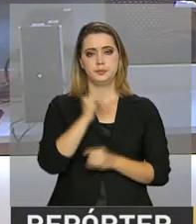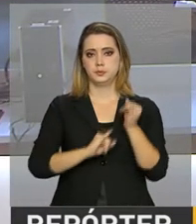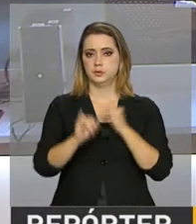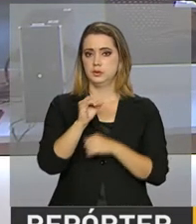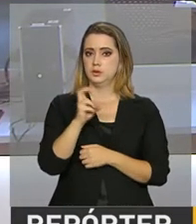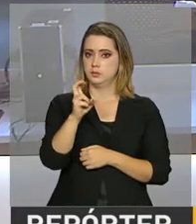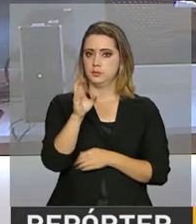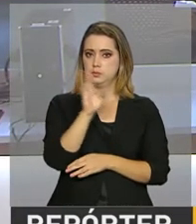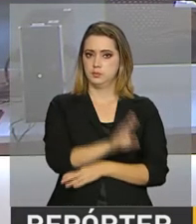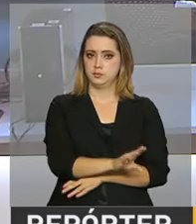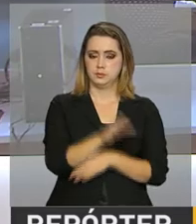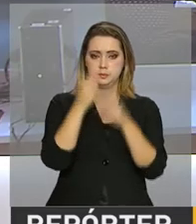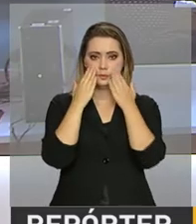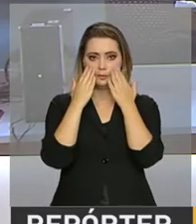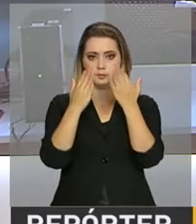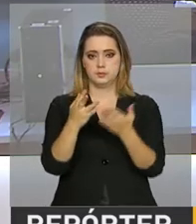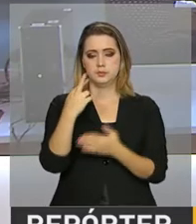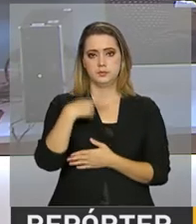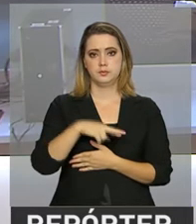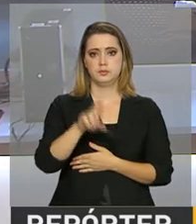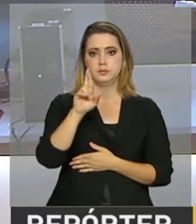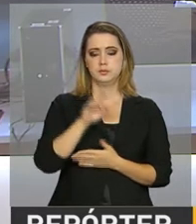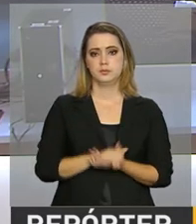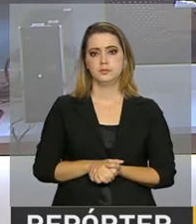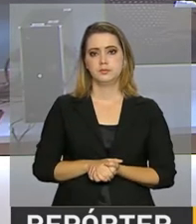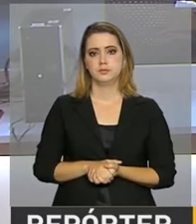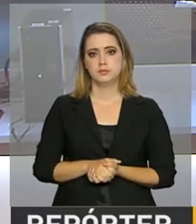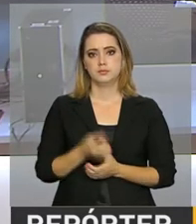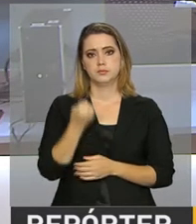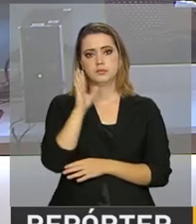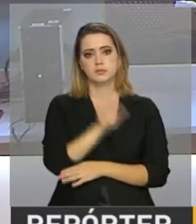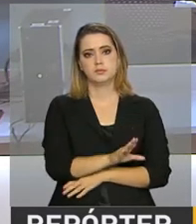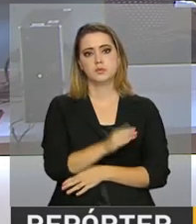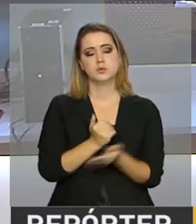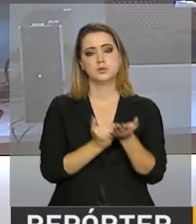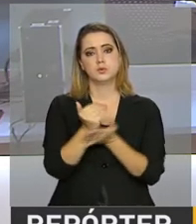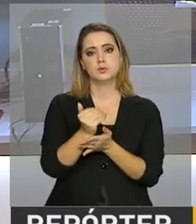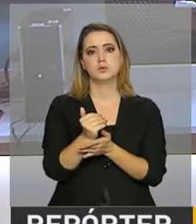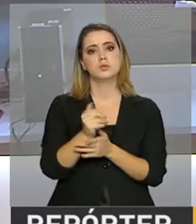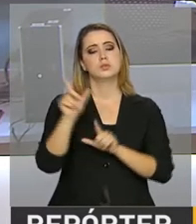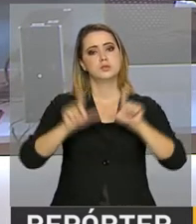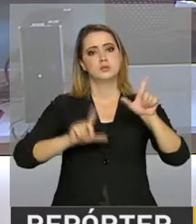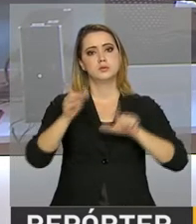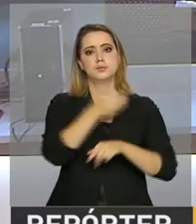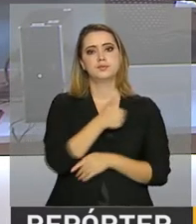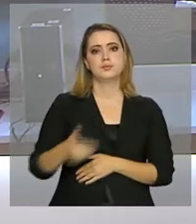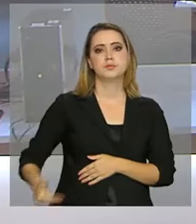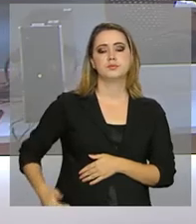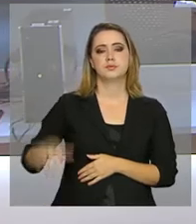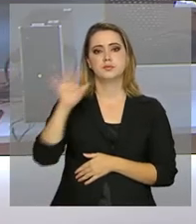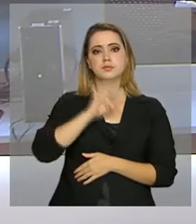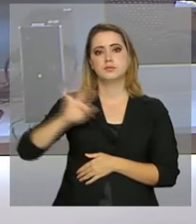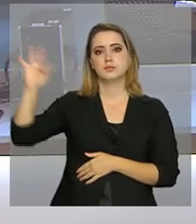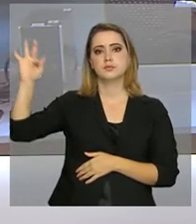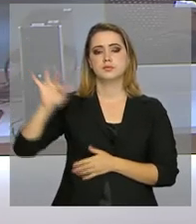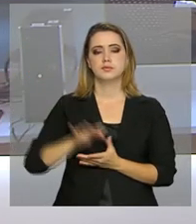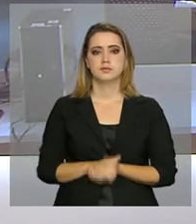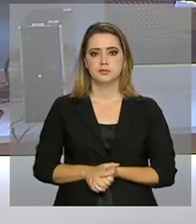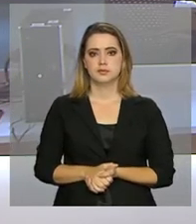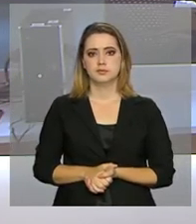ou às cinco da tarde na próxima edição do repórter nbr boa tarde pra você continue com a gente aqui na nbr a tv do governo